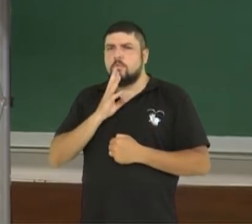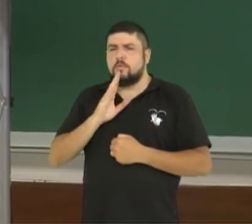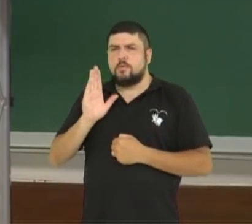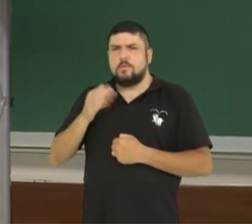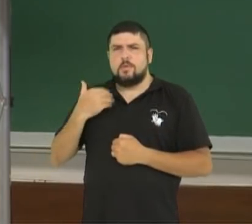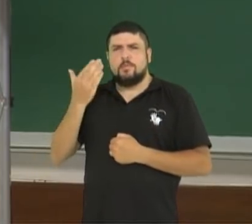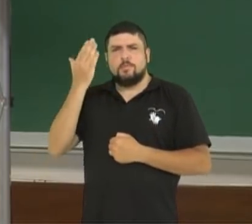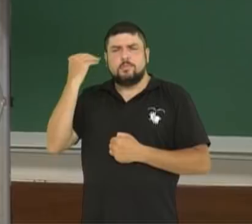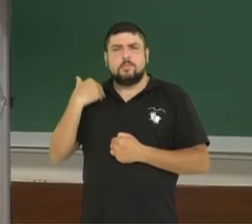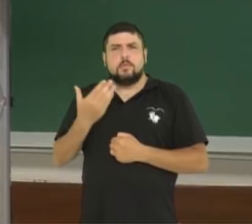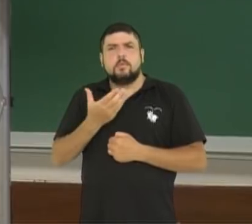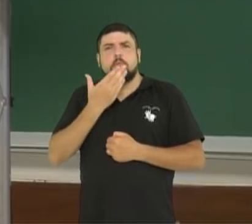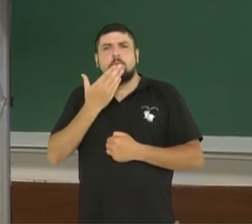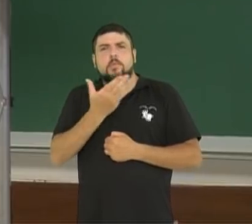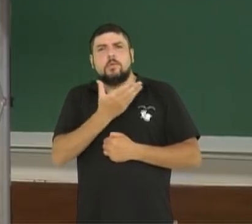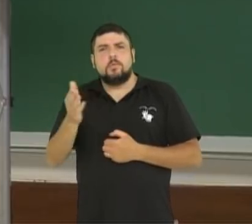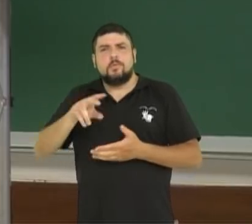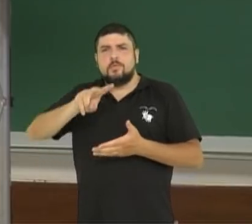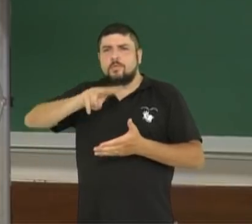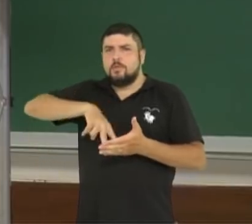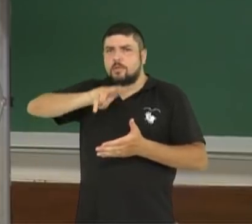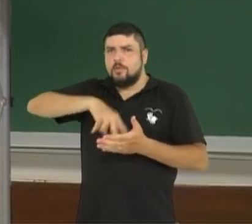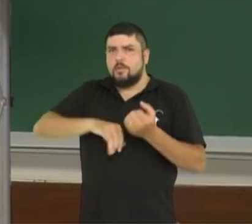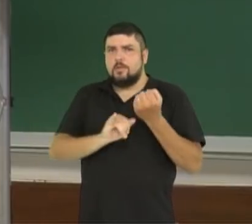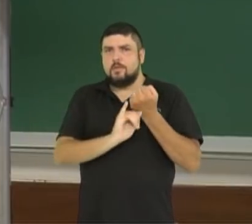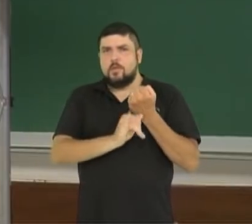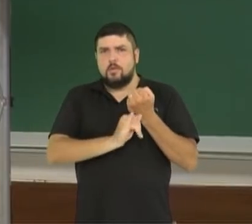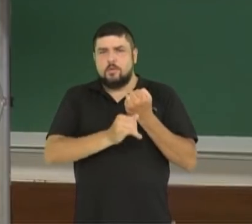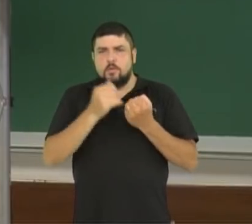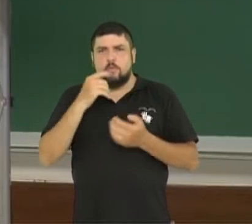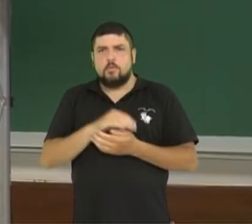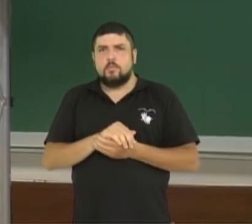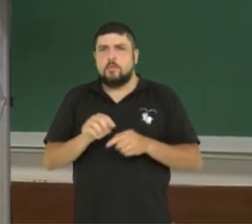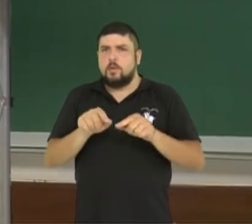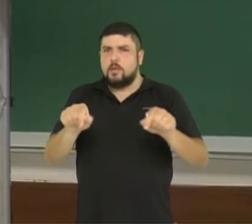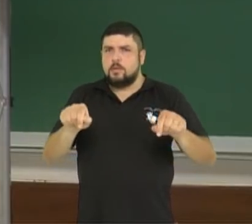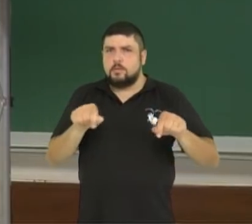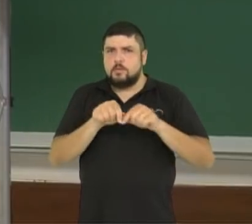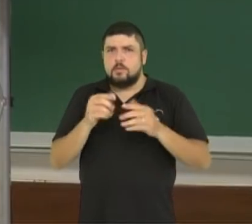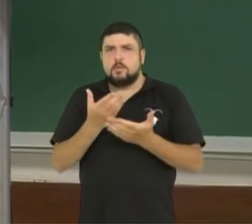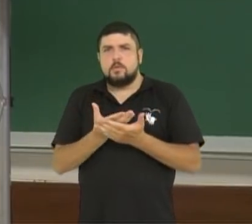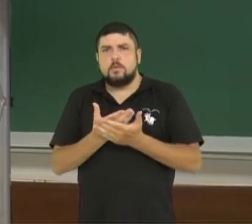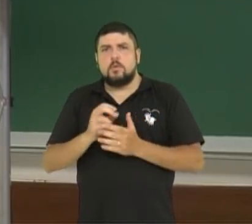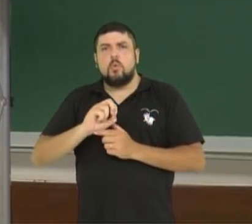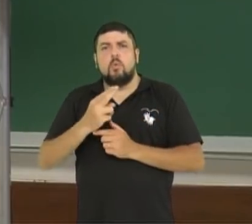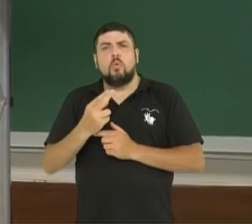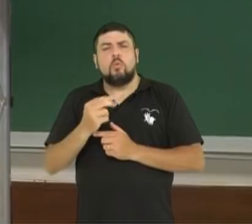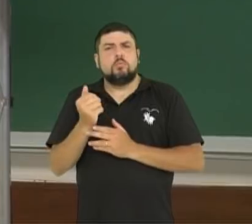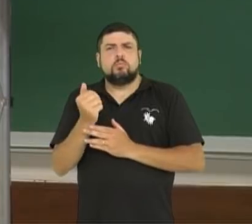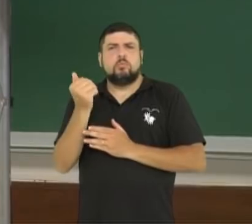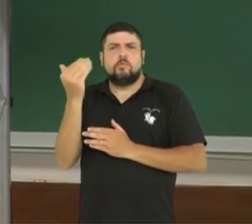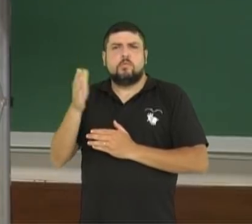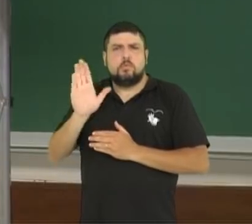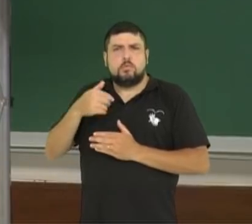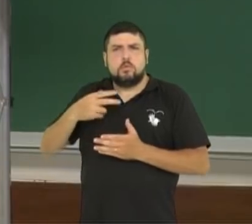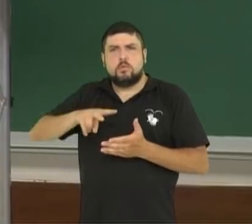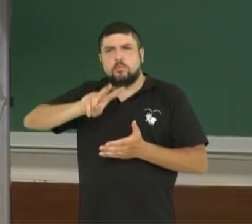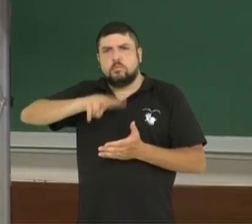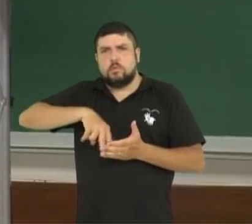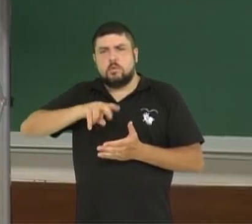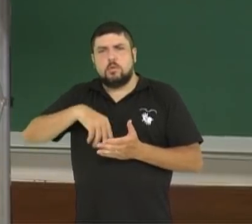foram solicitados a fazer a leitura de uma crônica, né, na sala de aula, ou já leram crônicas também